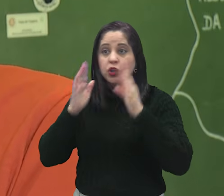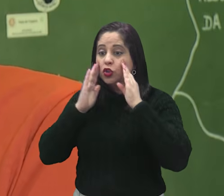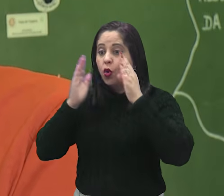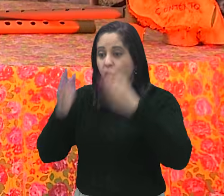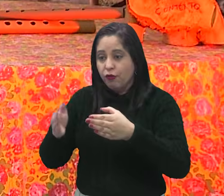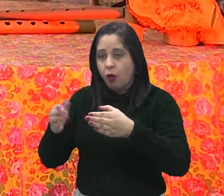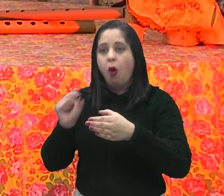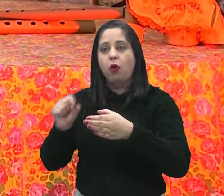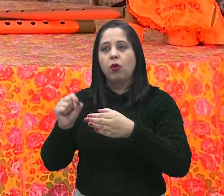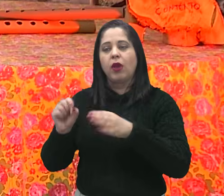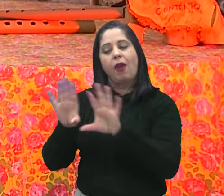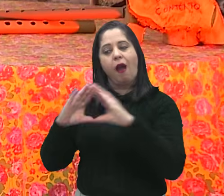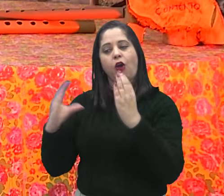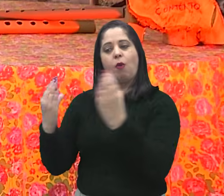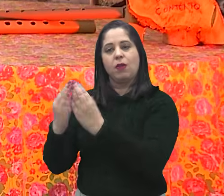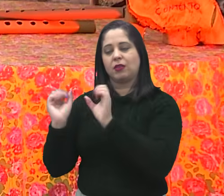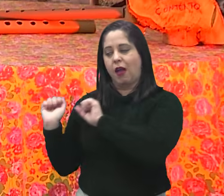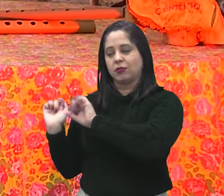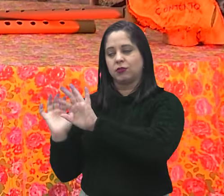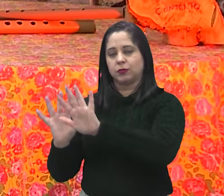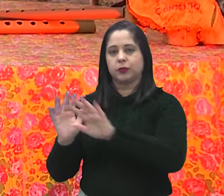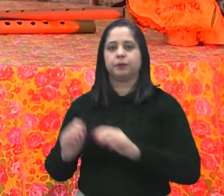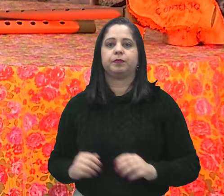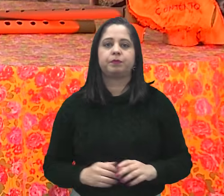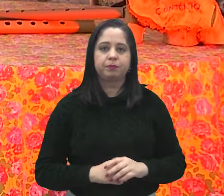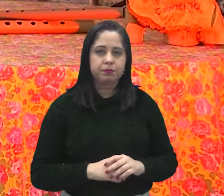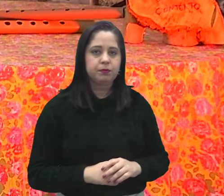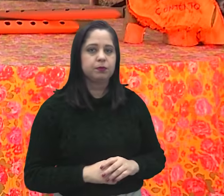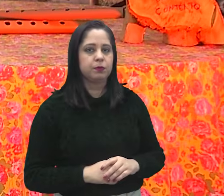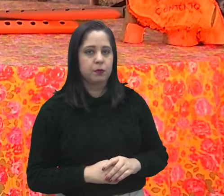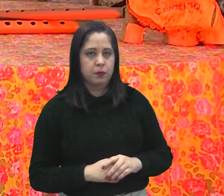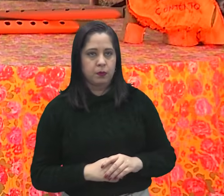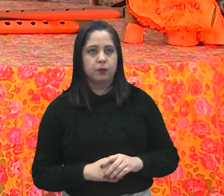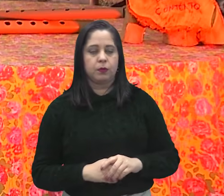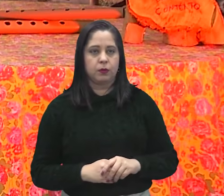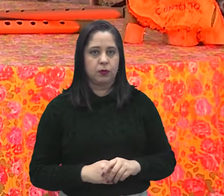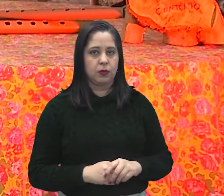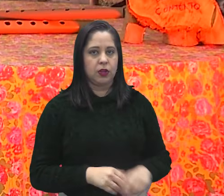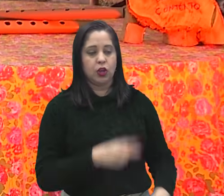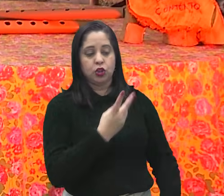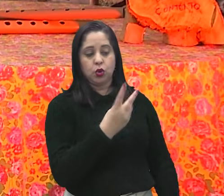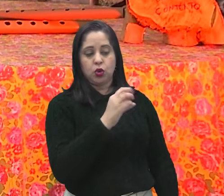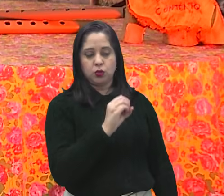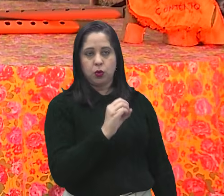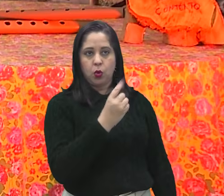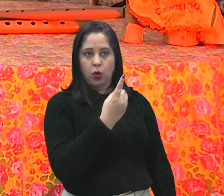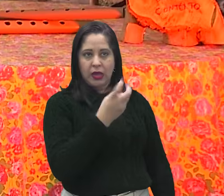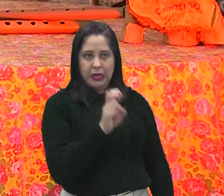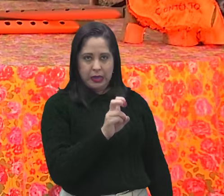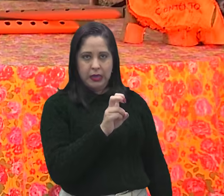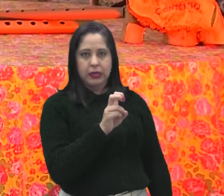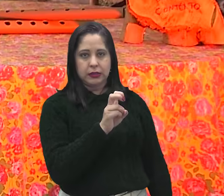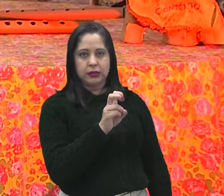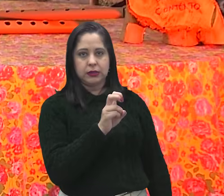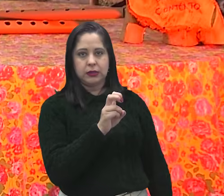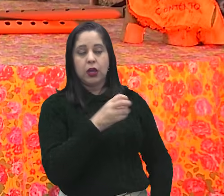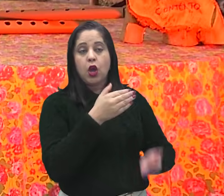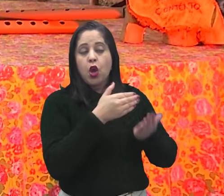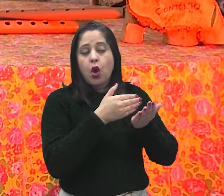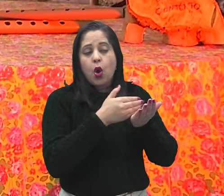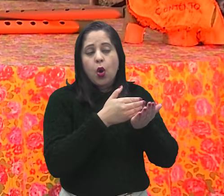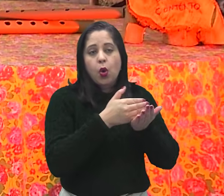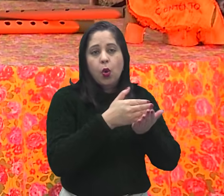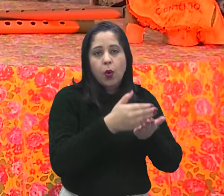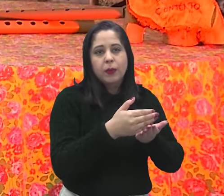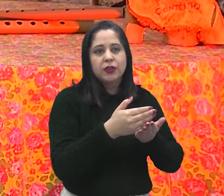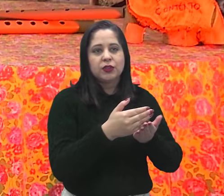Ecomuseu. Inicialmente começou lá em 2015 a primeira construção na Florestinha, no